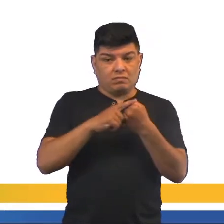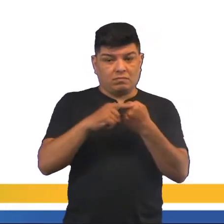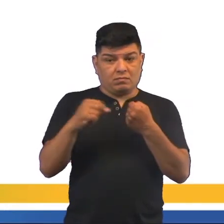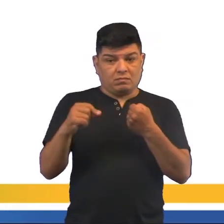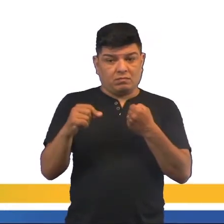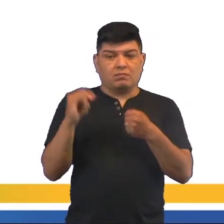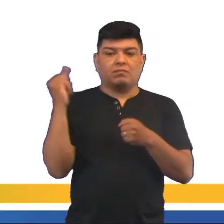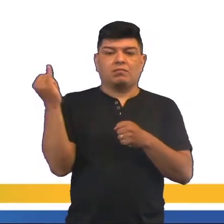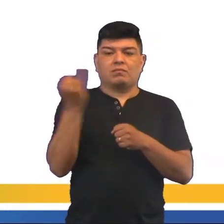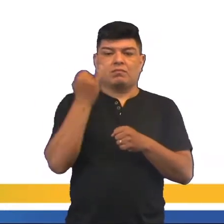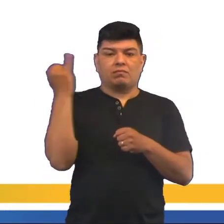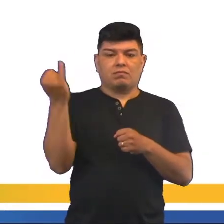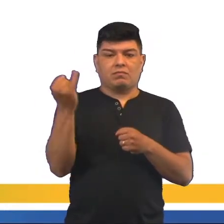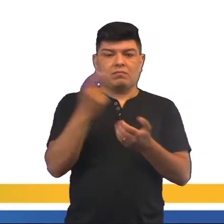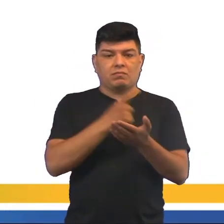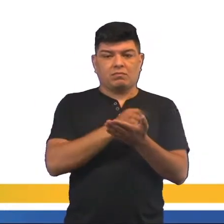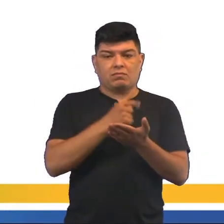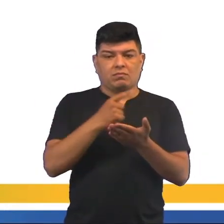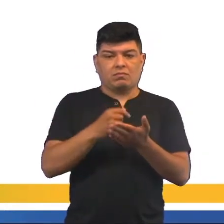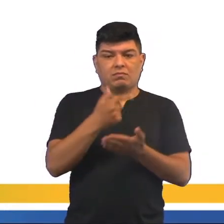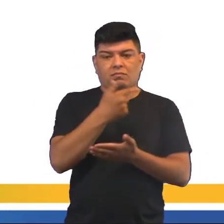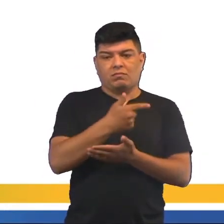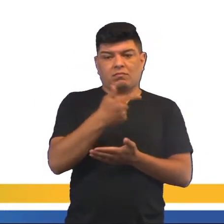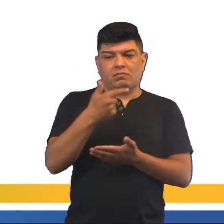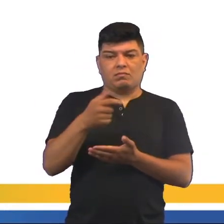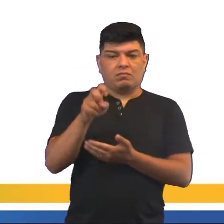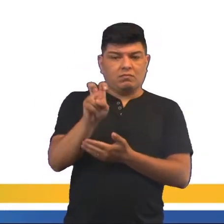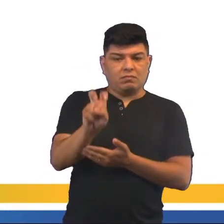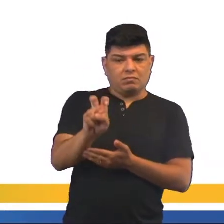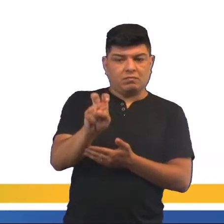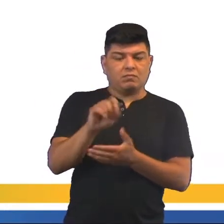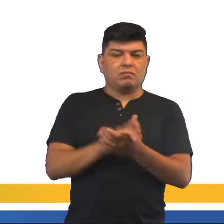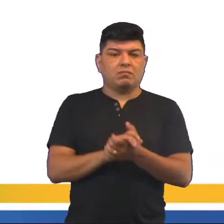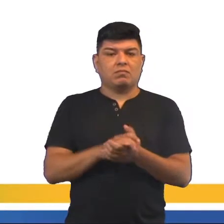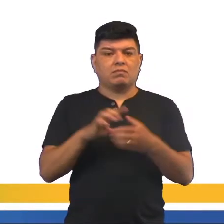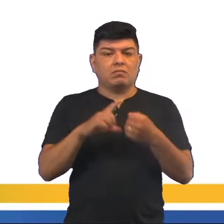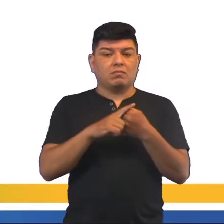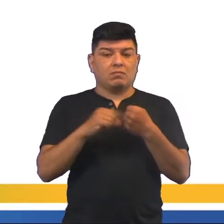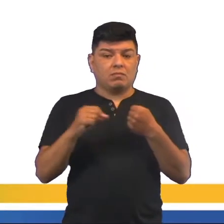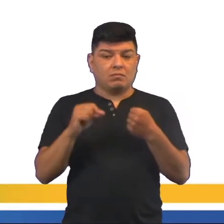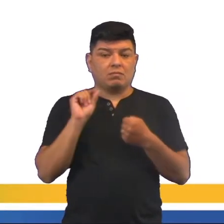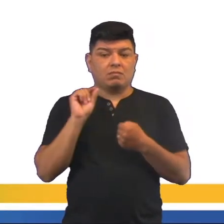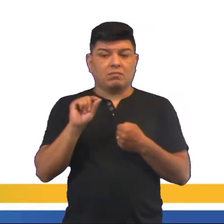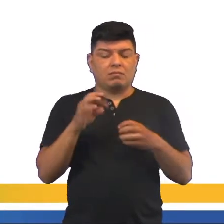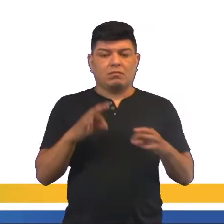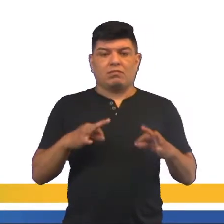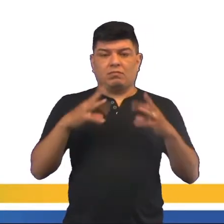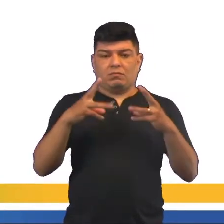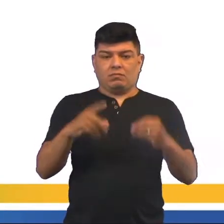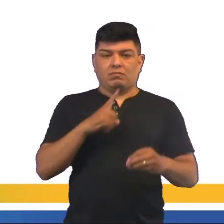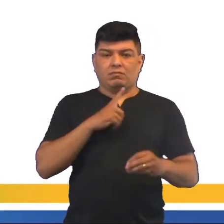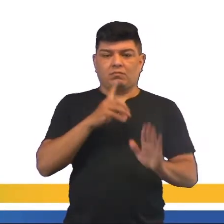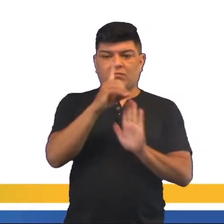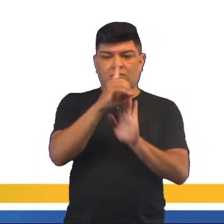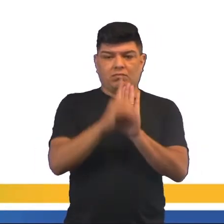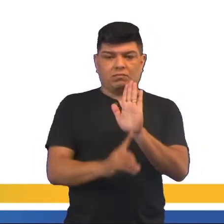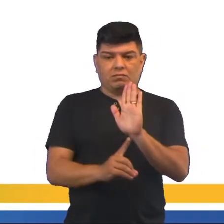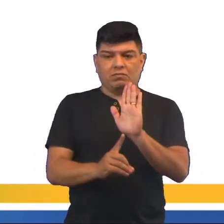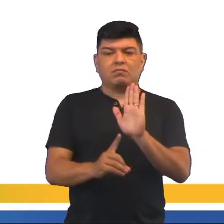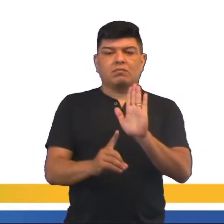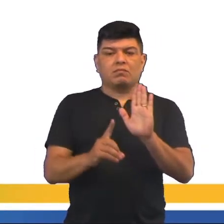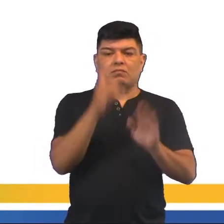bastante atenção, o artigo 225. O que esse artigo traz? Que todos têm direito ao